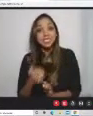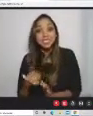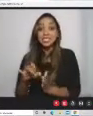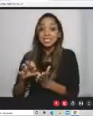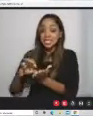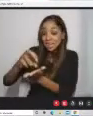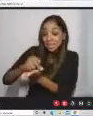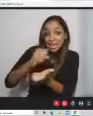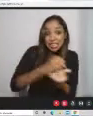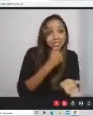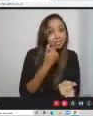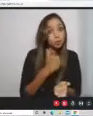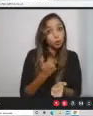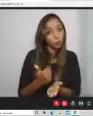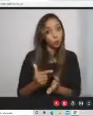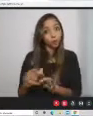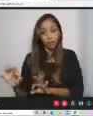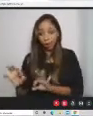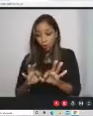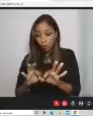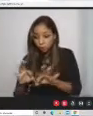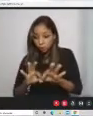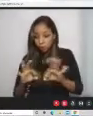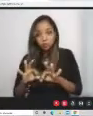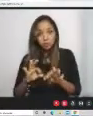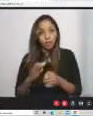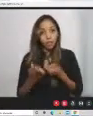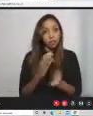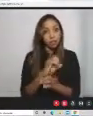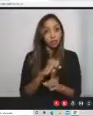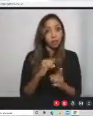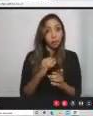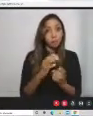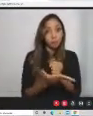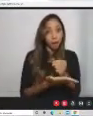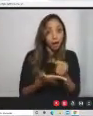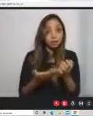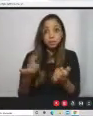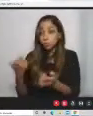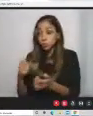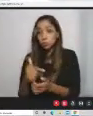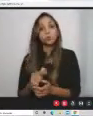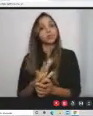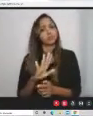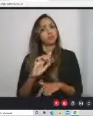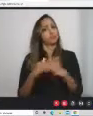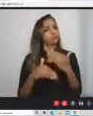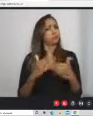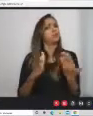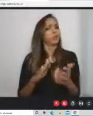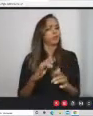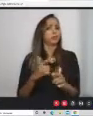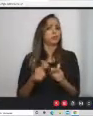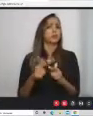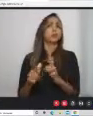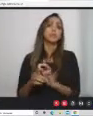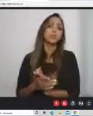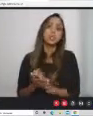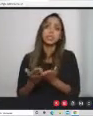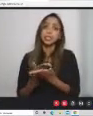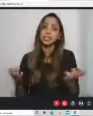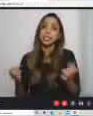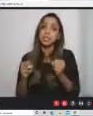atenção básica. Porque são pessoas que podem demorar a recuperar, vereador Léo, seu poder aquisitivo, e podem